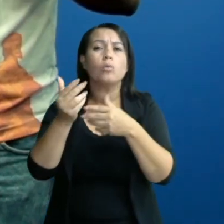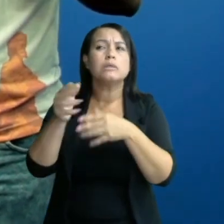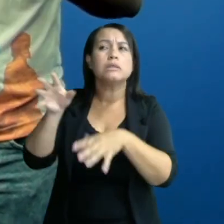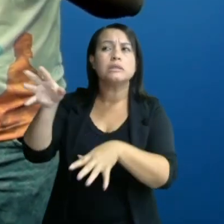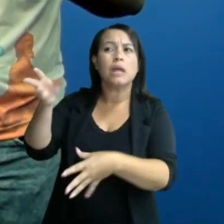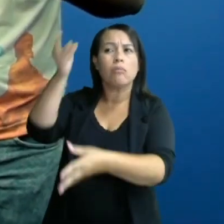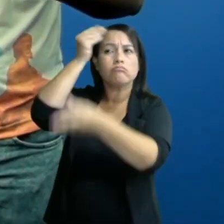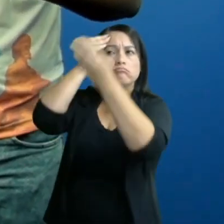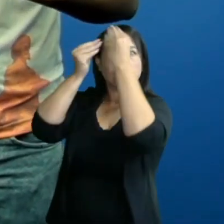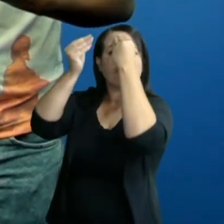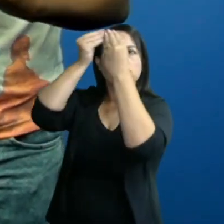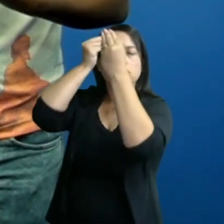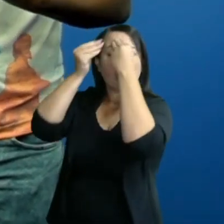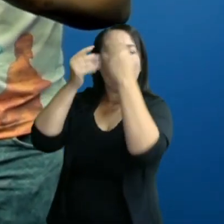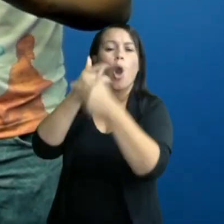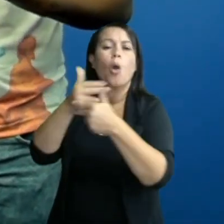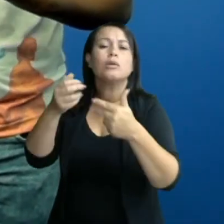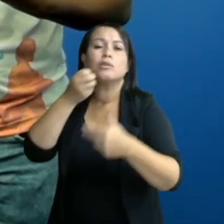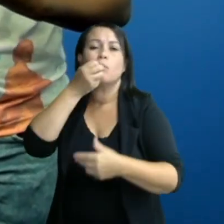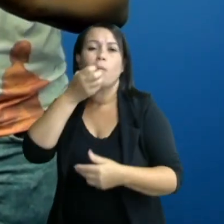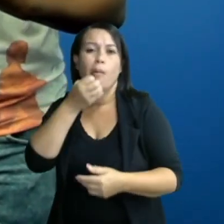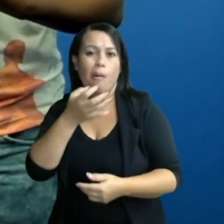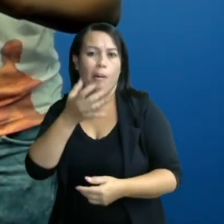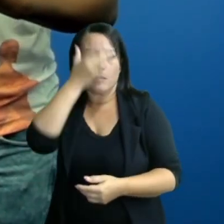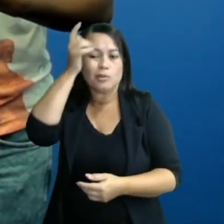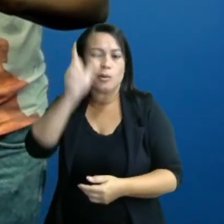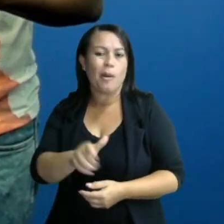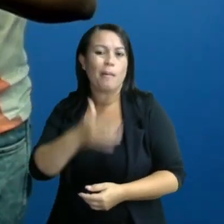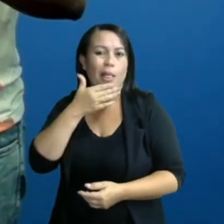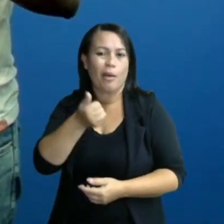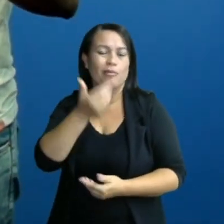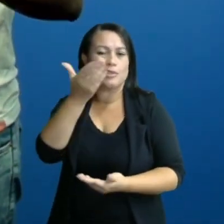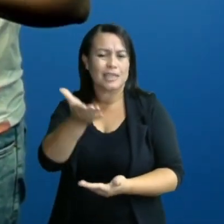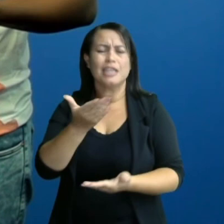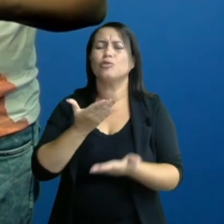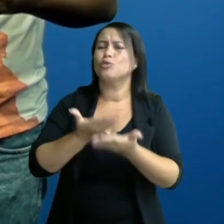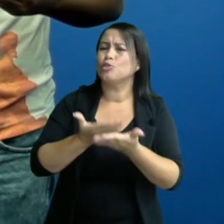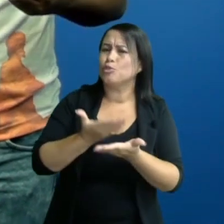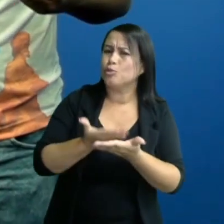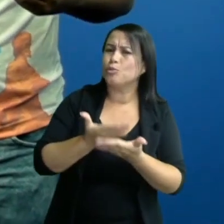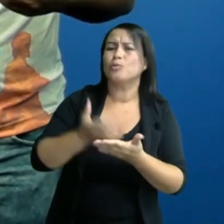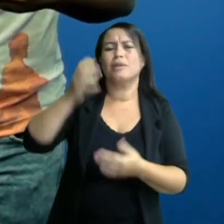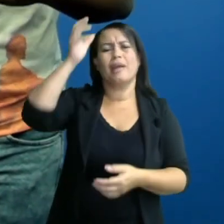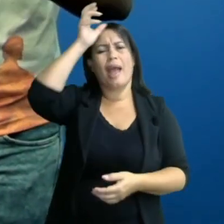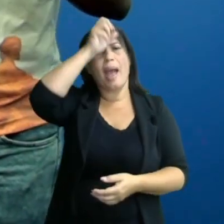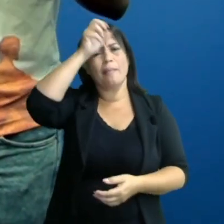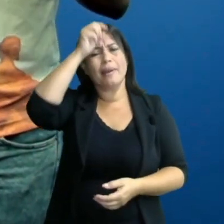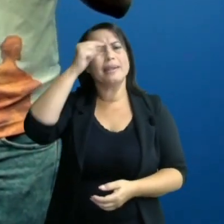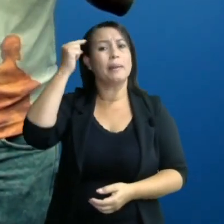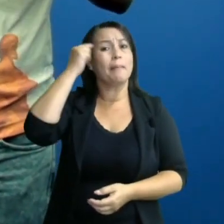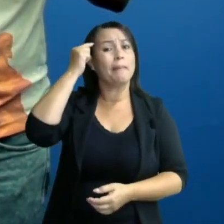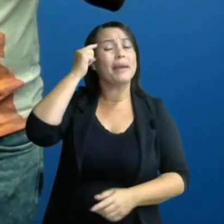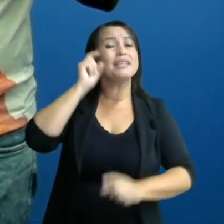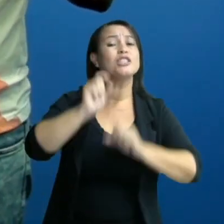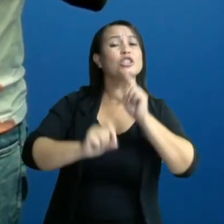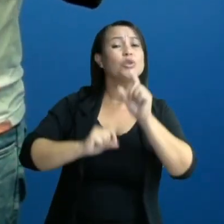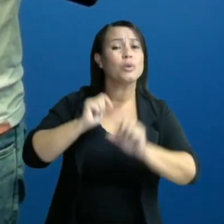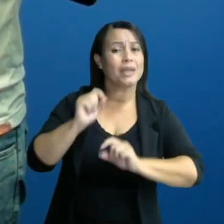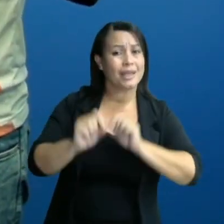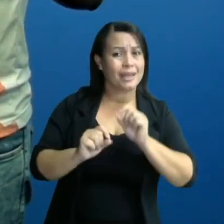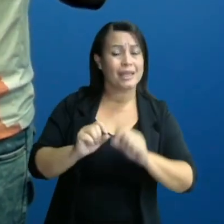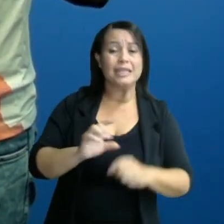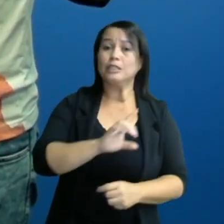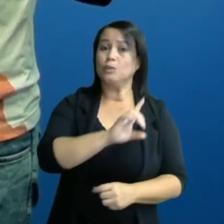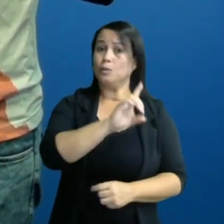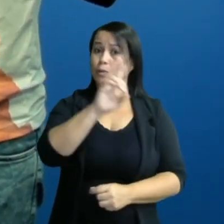deixam você melhor, façam você uma pessoa melhor. Então, estude, aprenda, pense o seguinte: se um